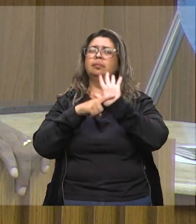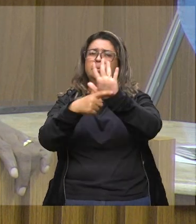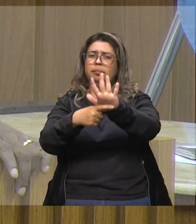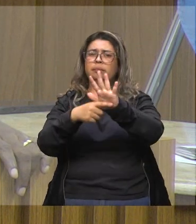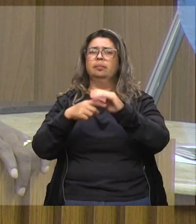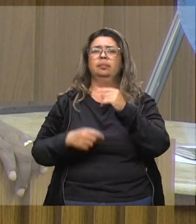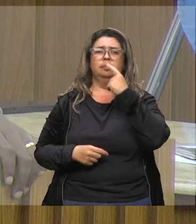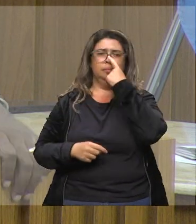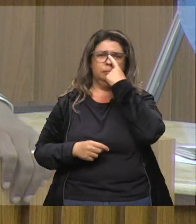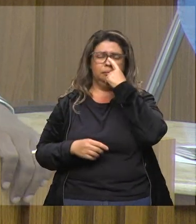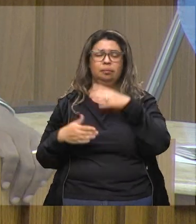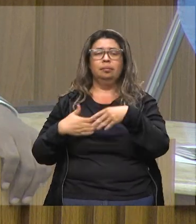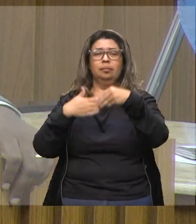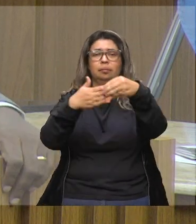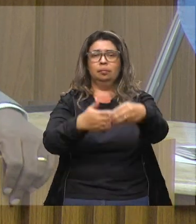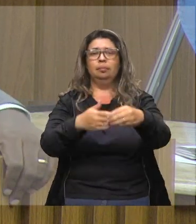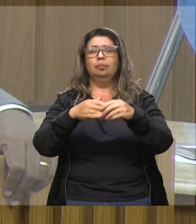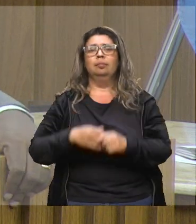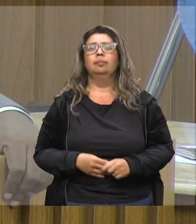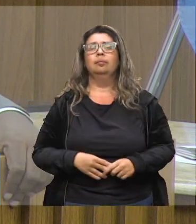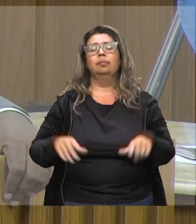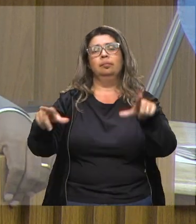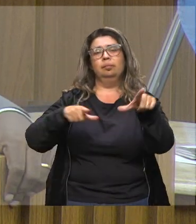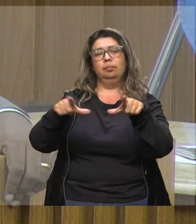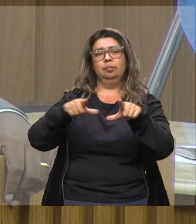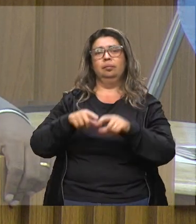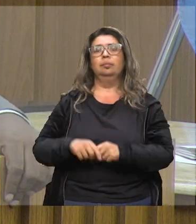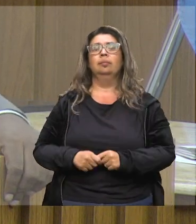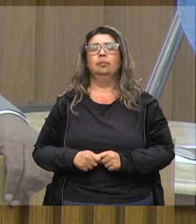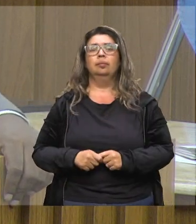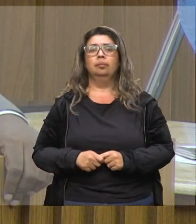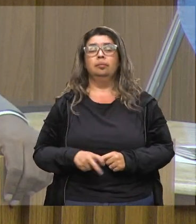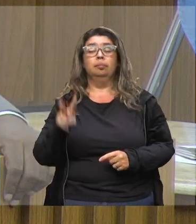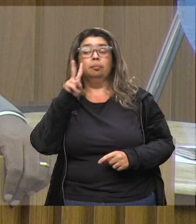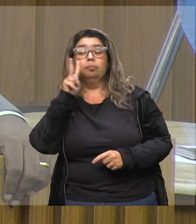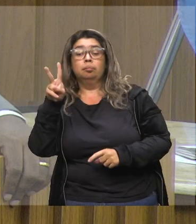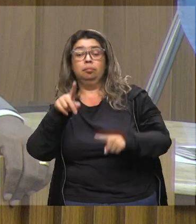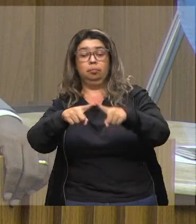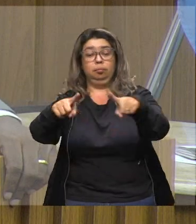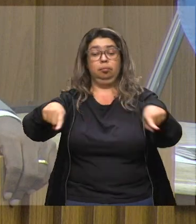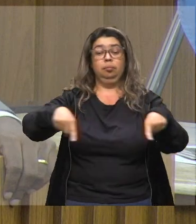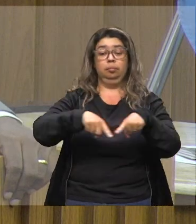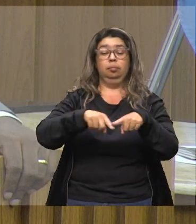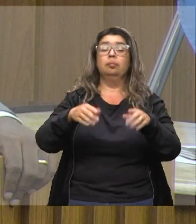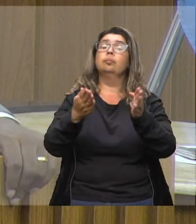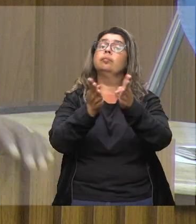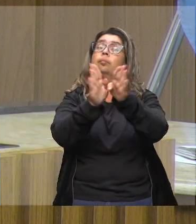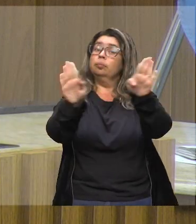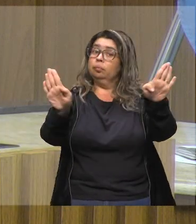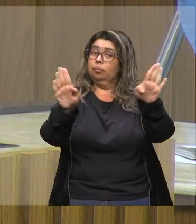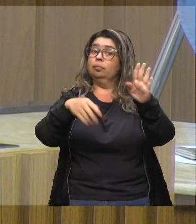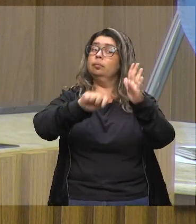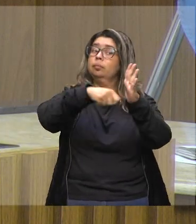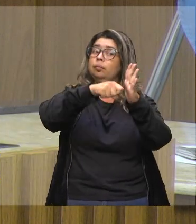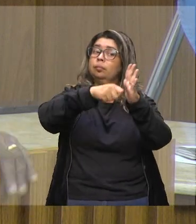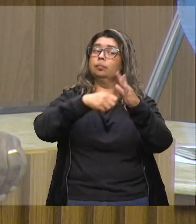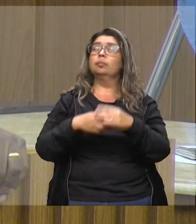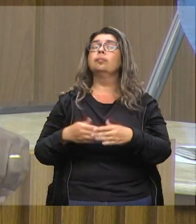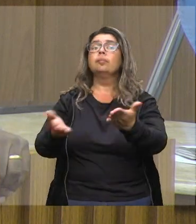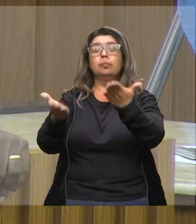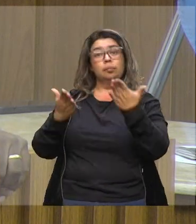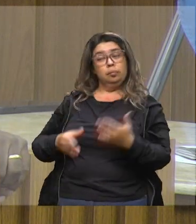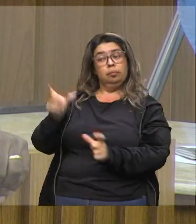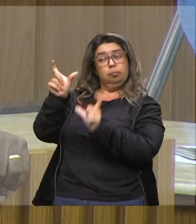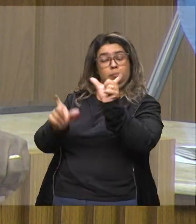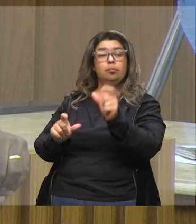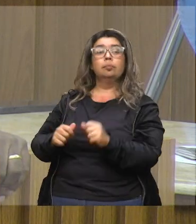levando as pessoas, os servidores para poder olhar os quintais, abre as portas para que recebam essas pessoas com carinho,